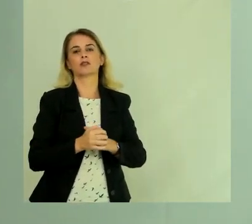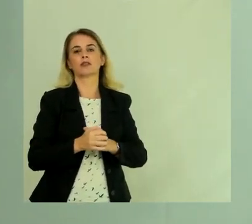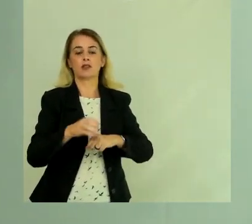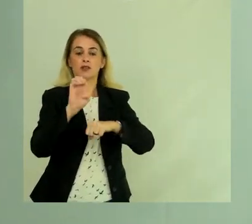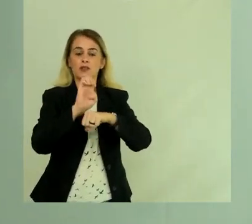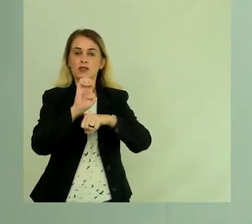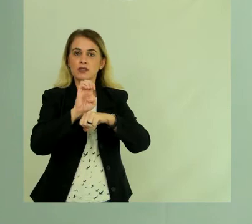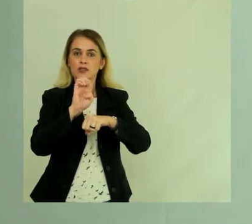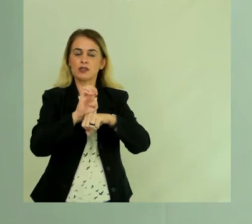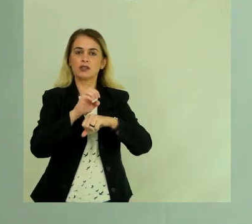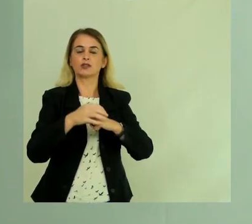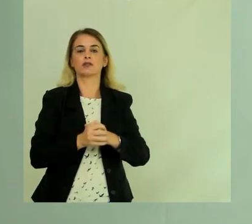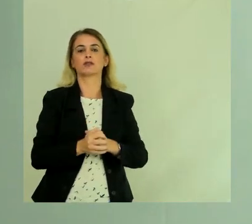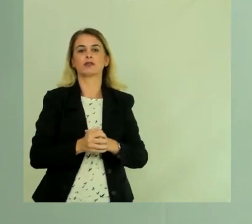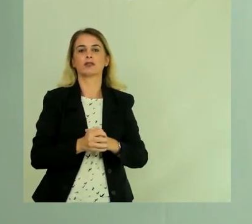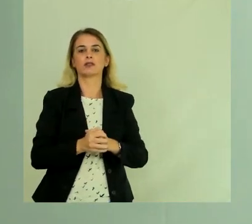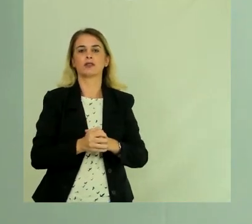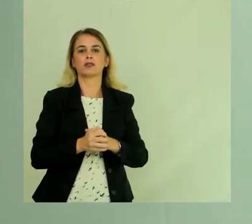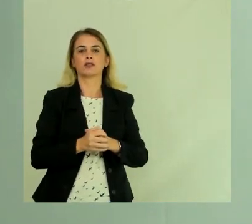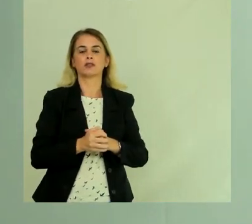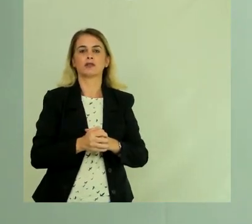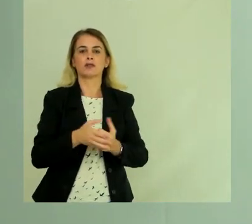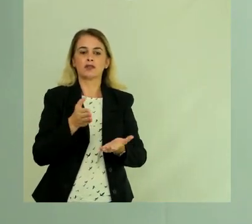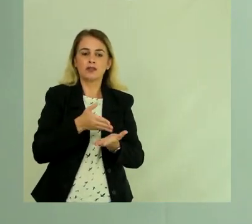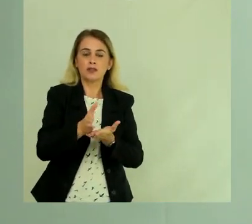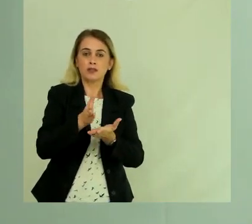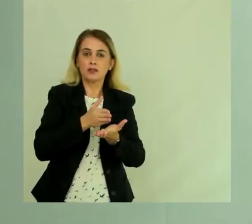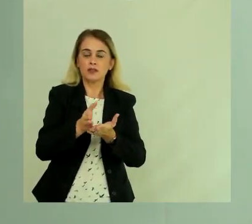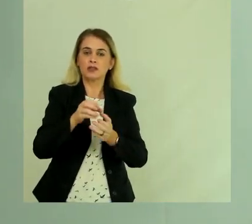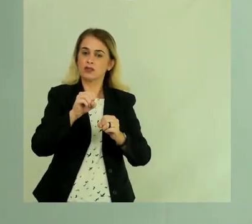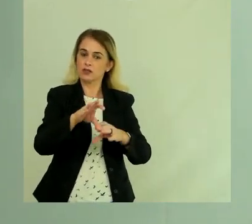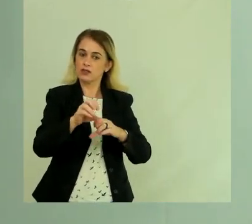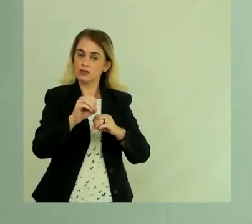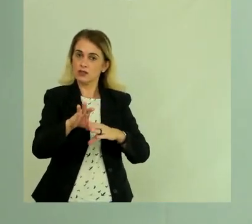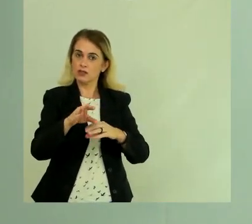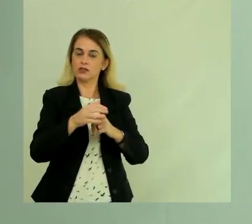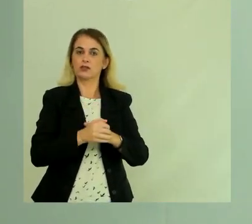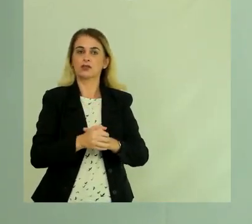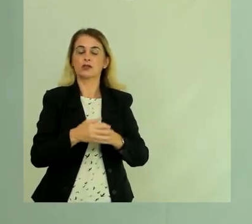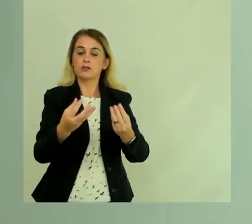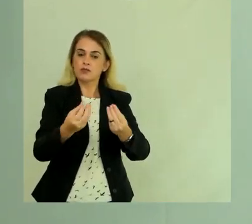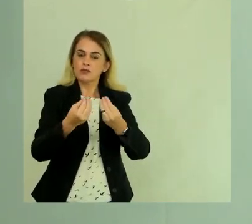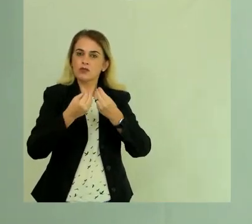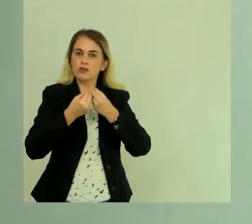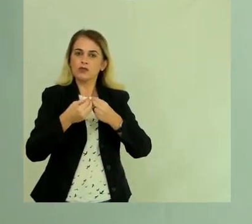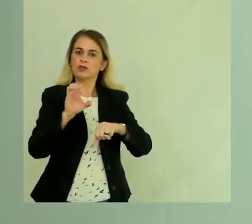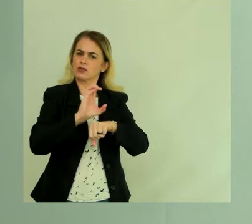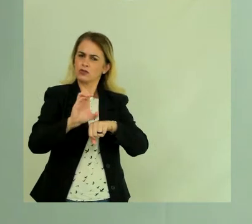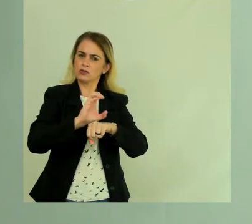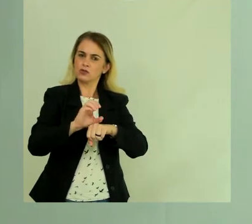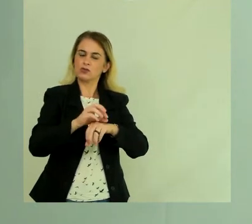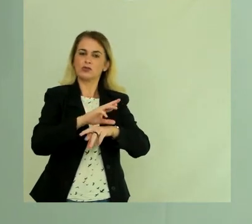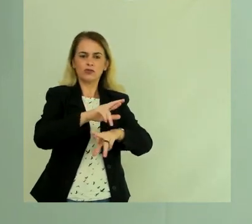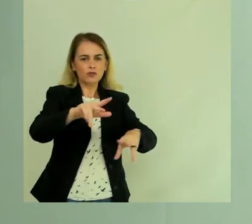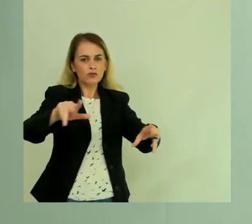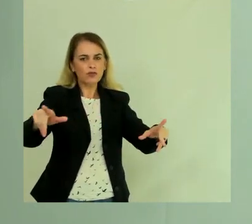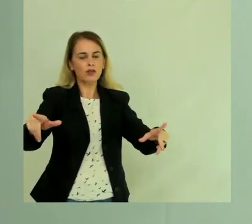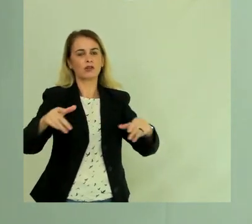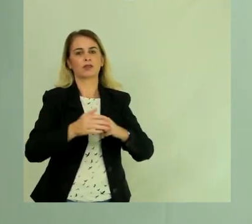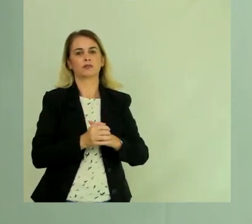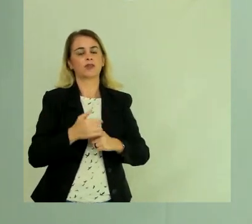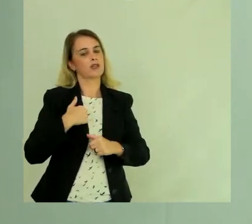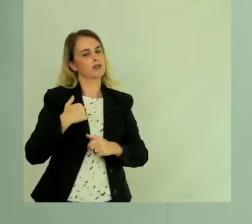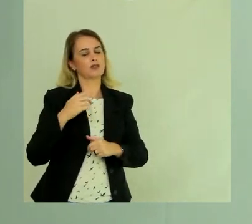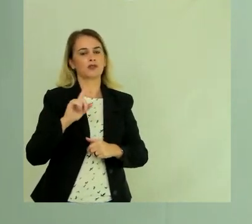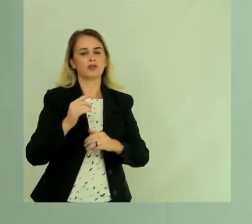Superintendência Regional de Ensino, para que possa ofertar esse curso de formação. Eu não tive